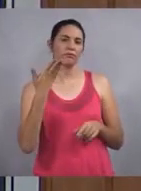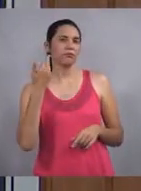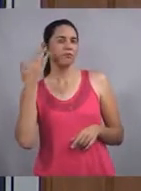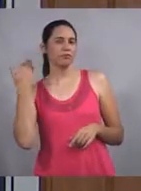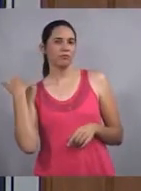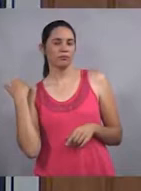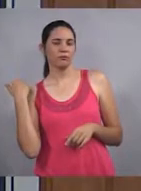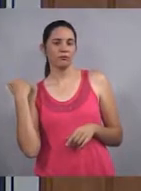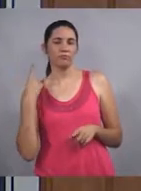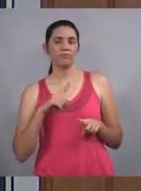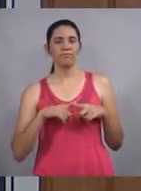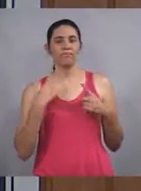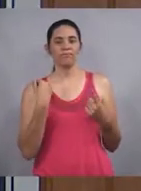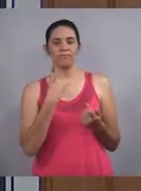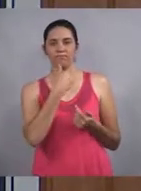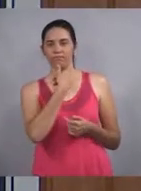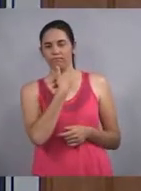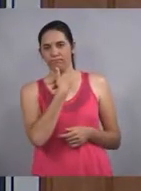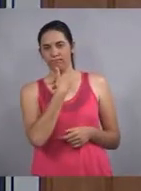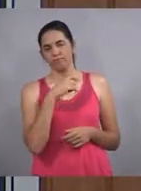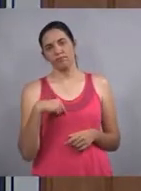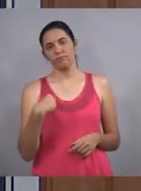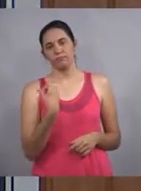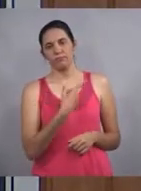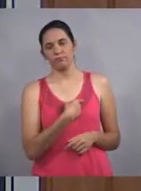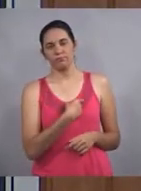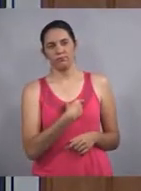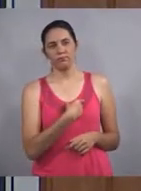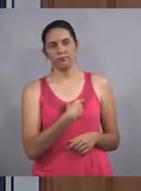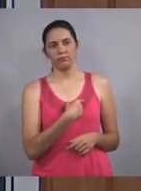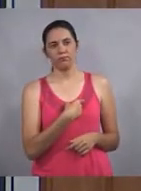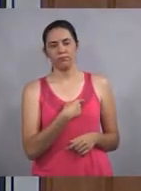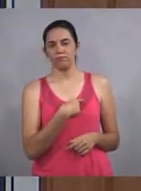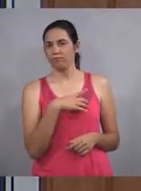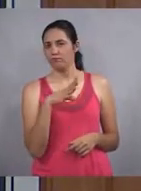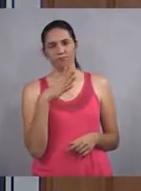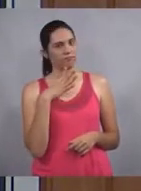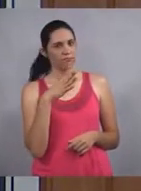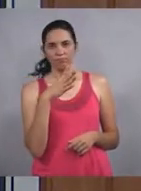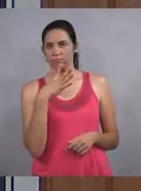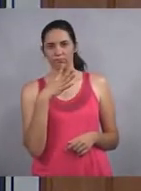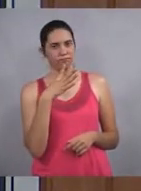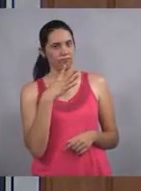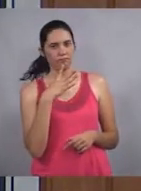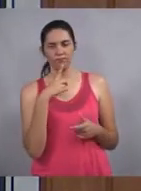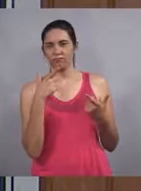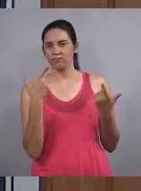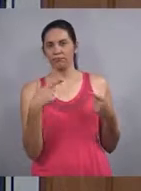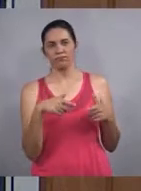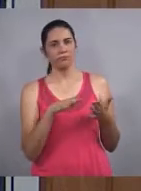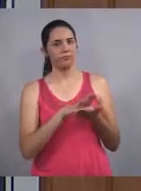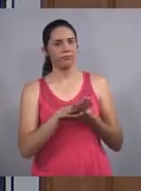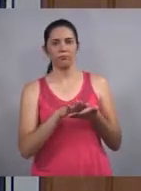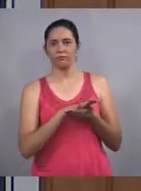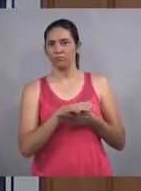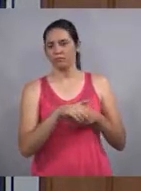e infelizmente nós não conhecemos nenhum ecoponto aqui na nossa